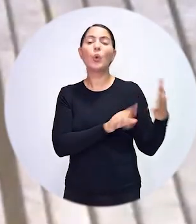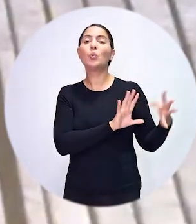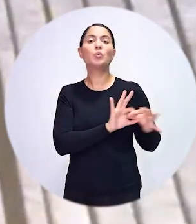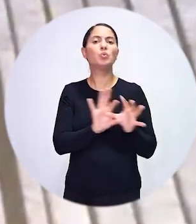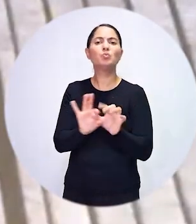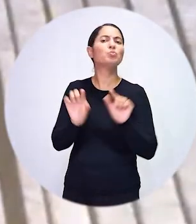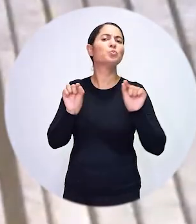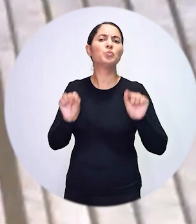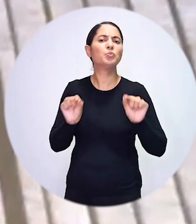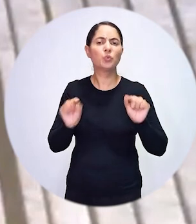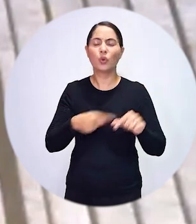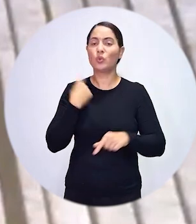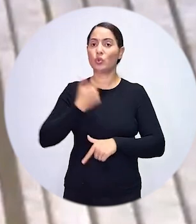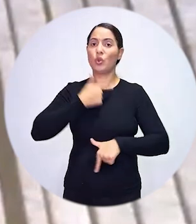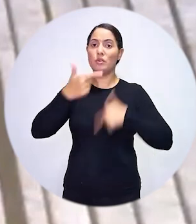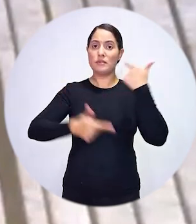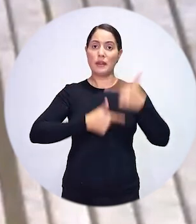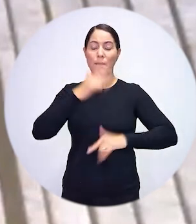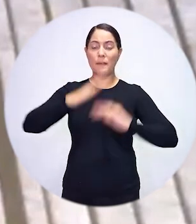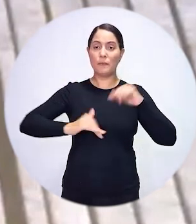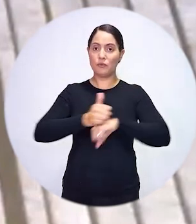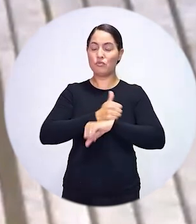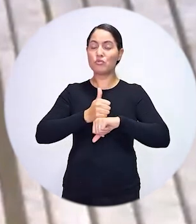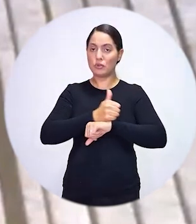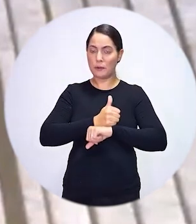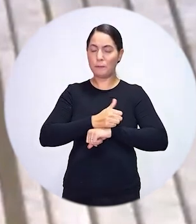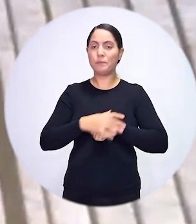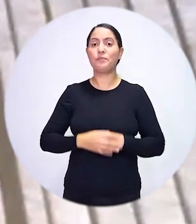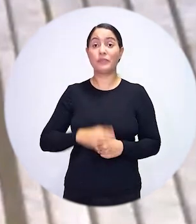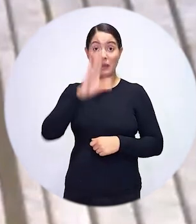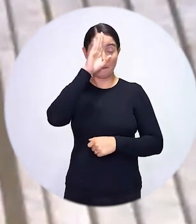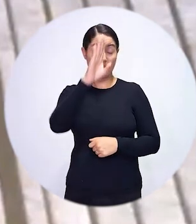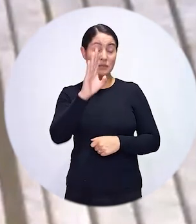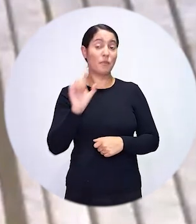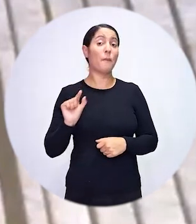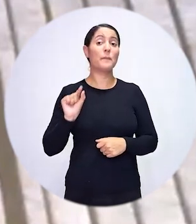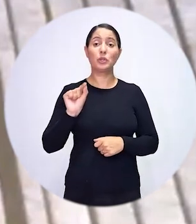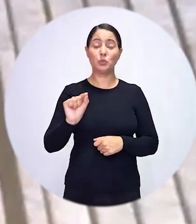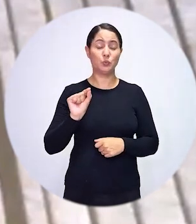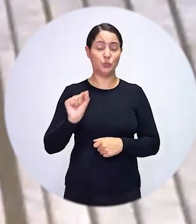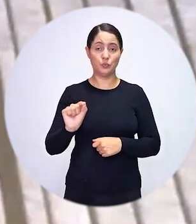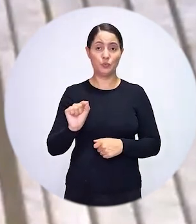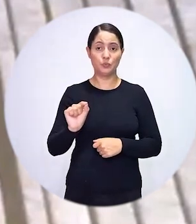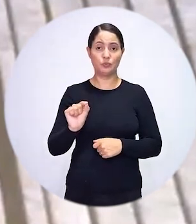alguns cuidados na divulgação da nossa atuação profissional,